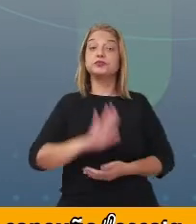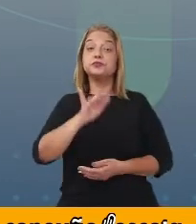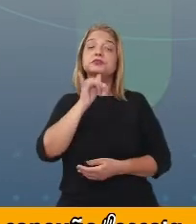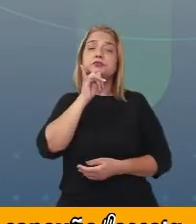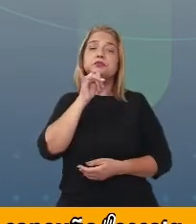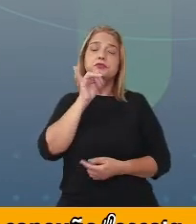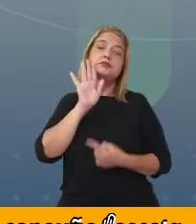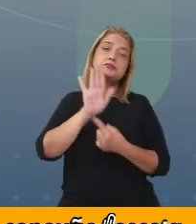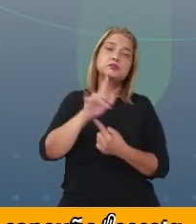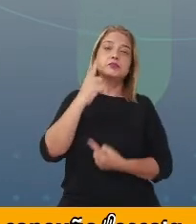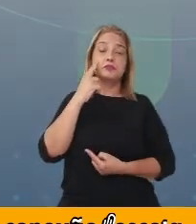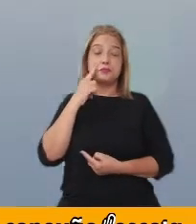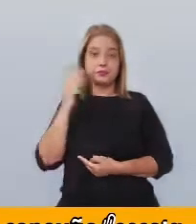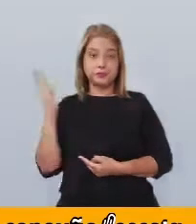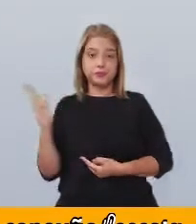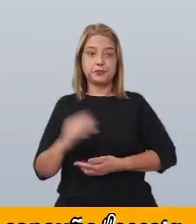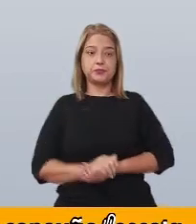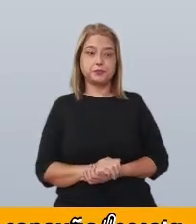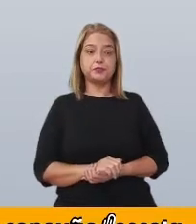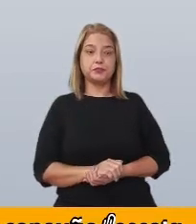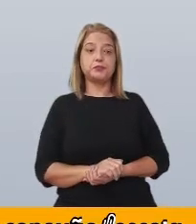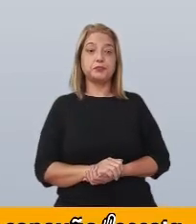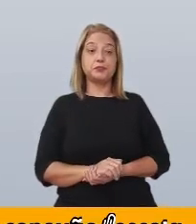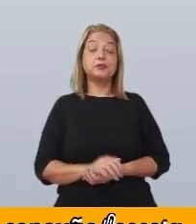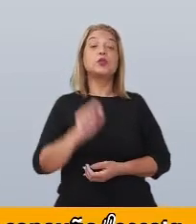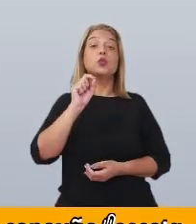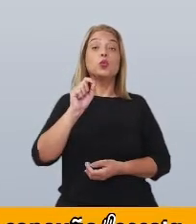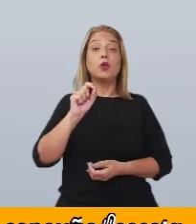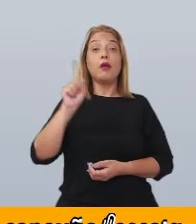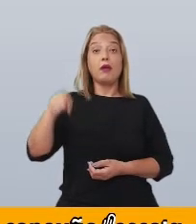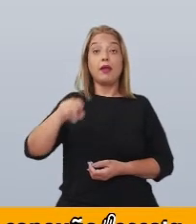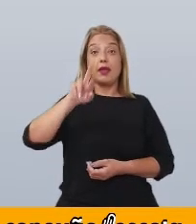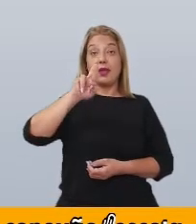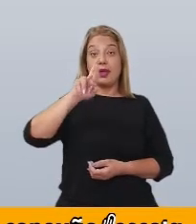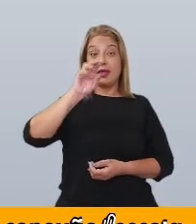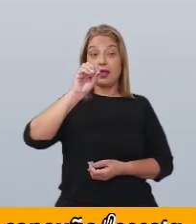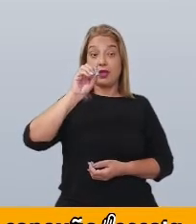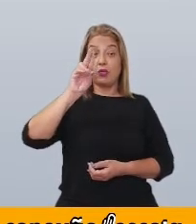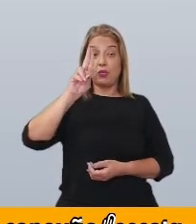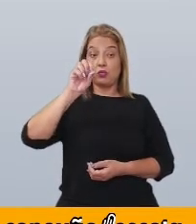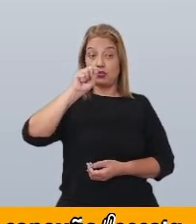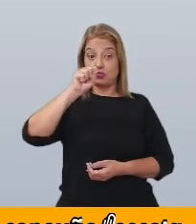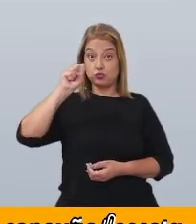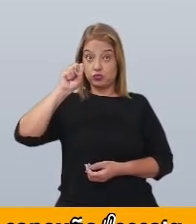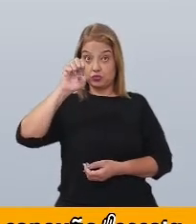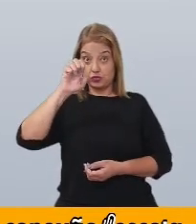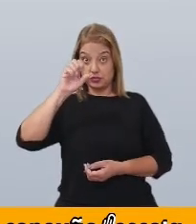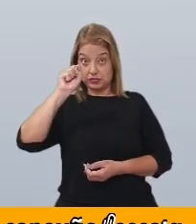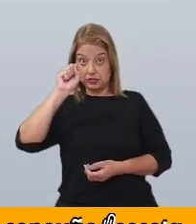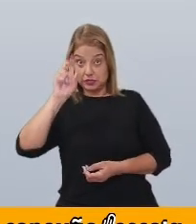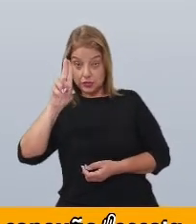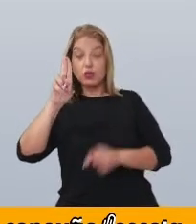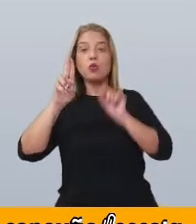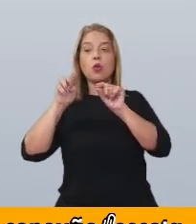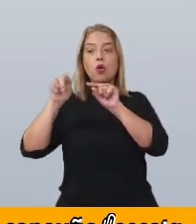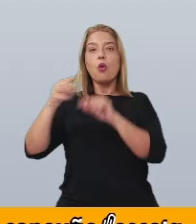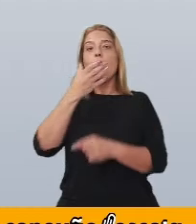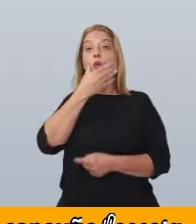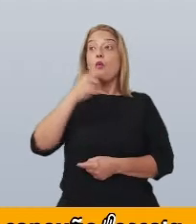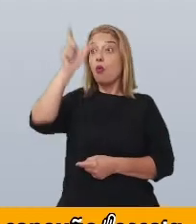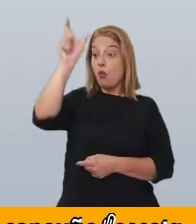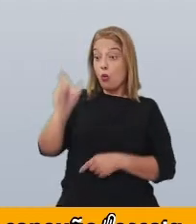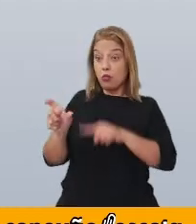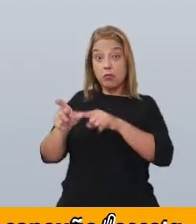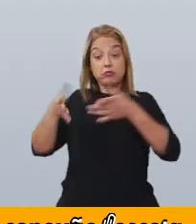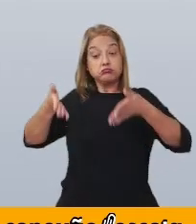essa citação. Segundo Rousseau, o homem nasce bom,